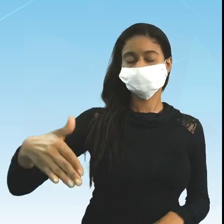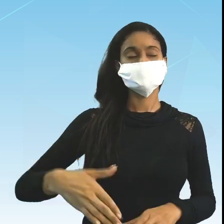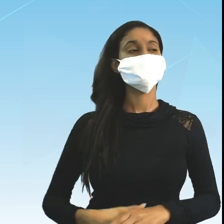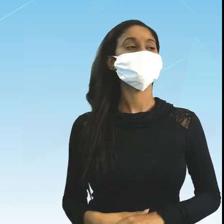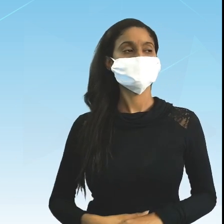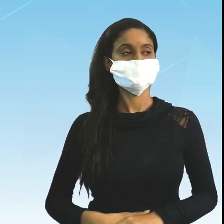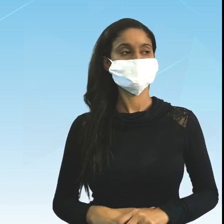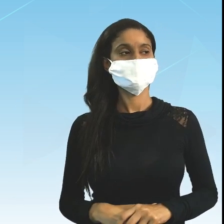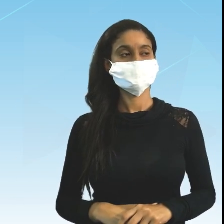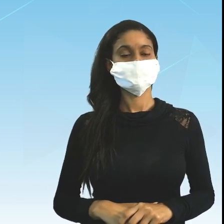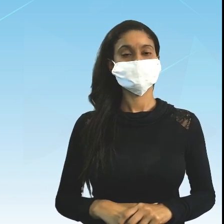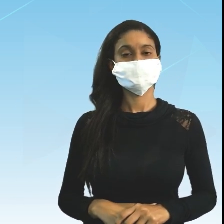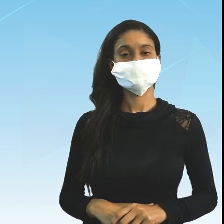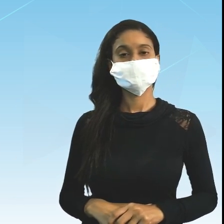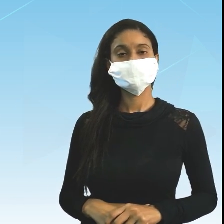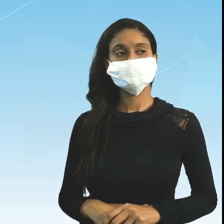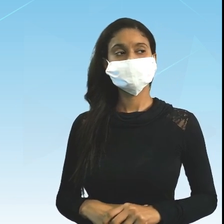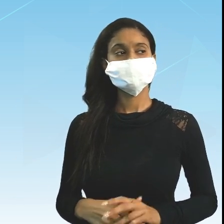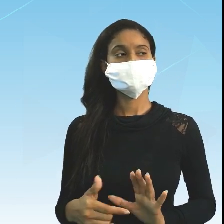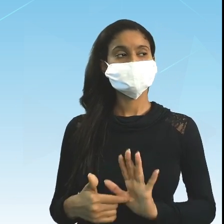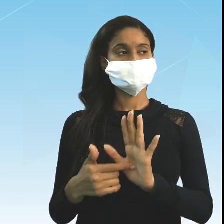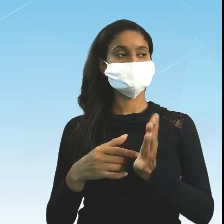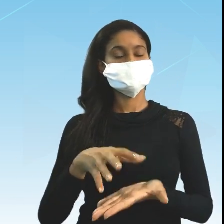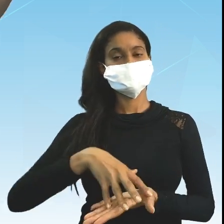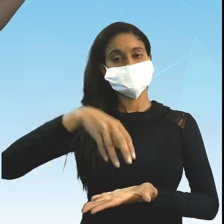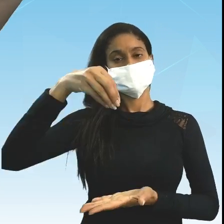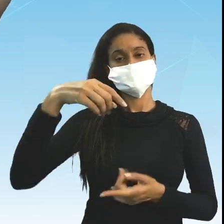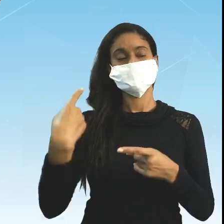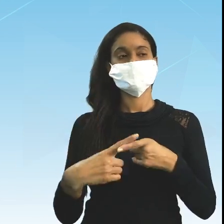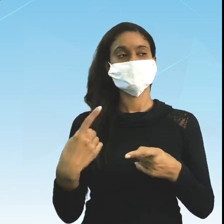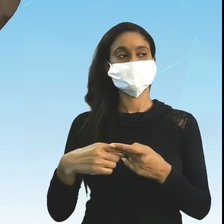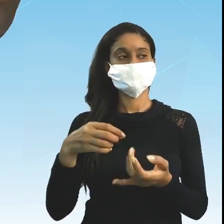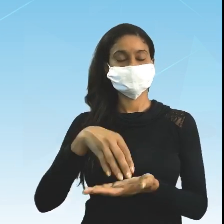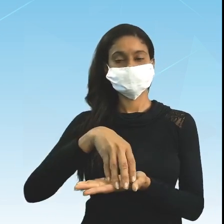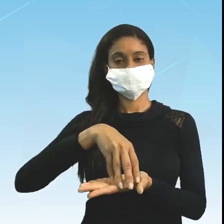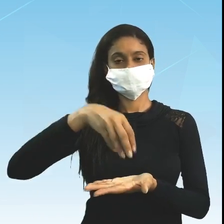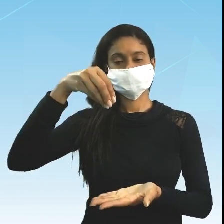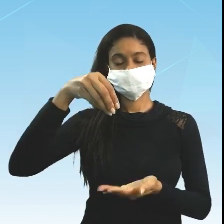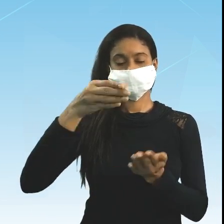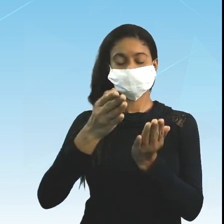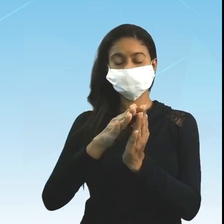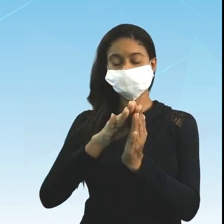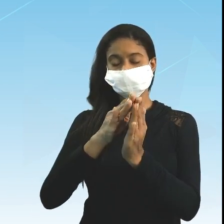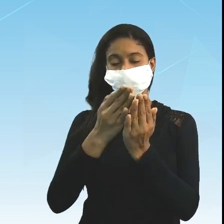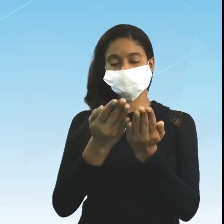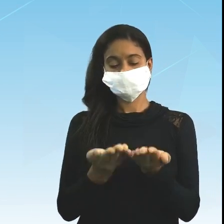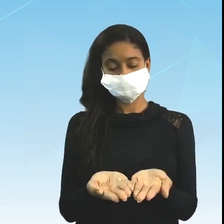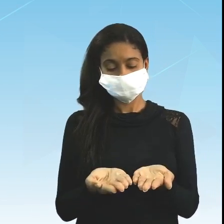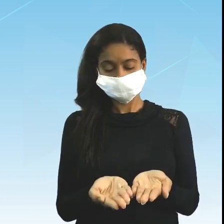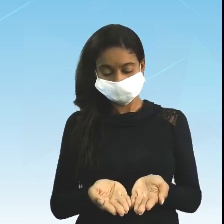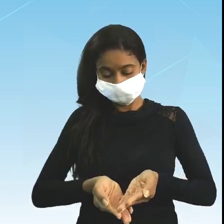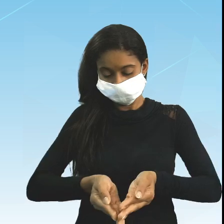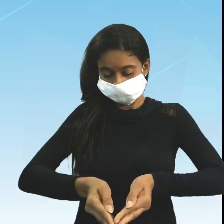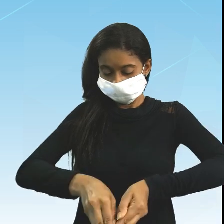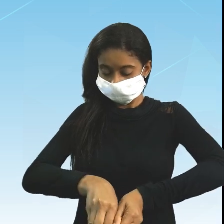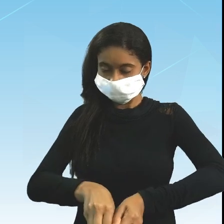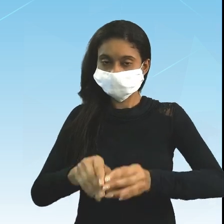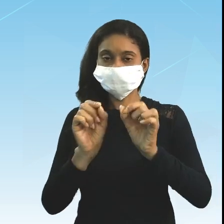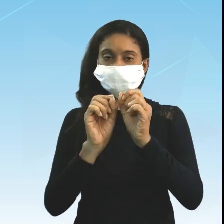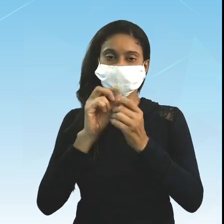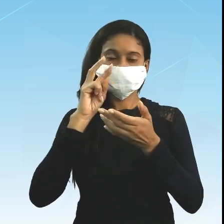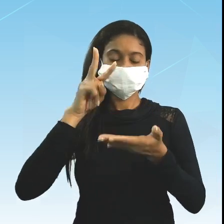relevo, tá? E está em forma de cone, porque o cone está aberto. Mas se fechar, ele fica um cone, onde está para ver